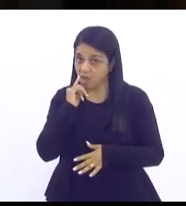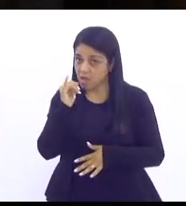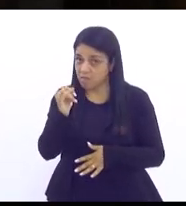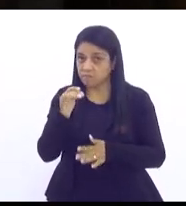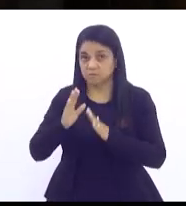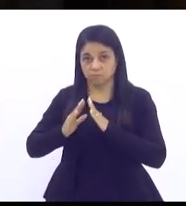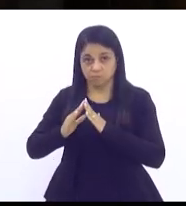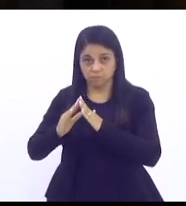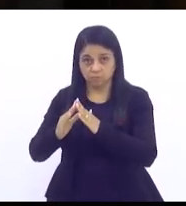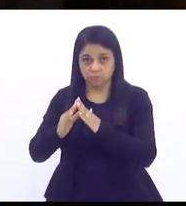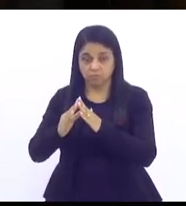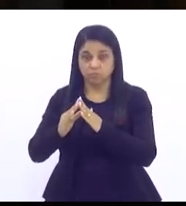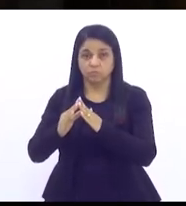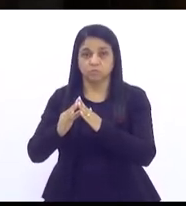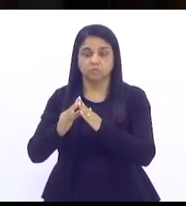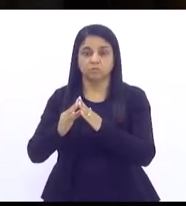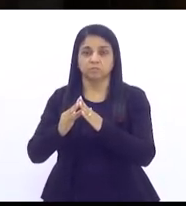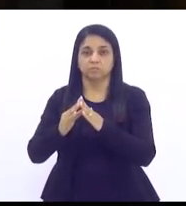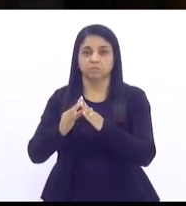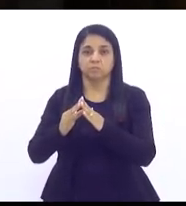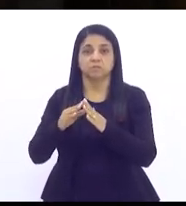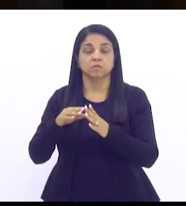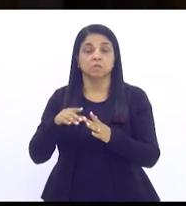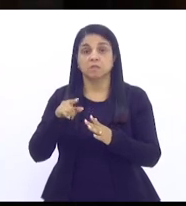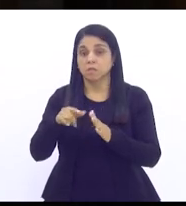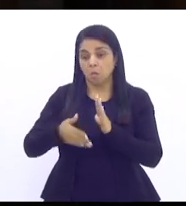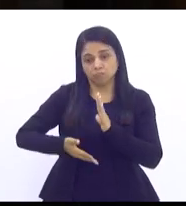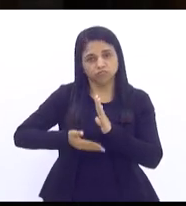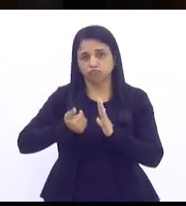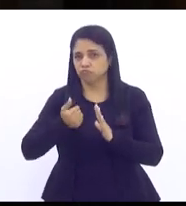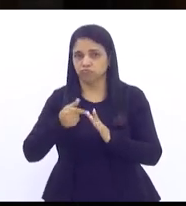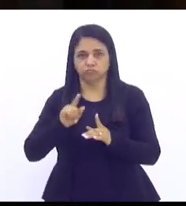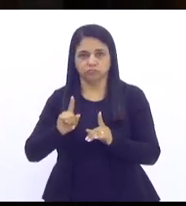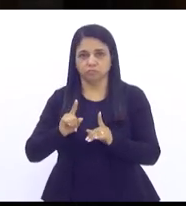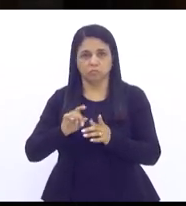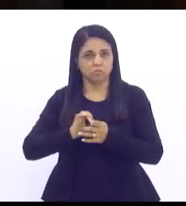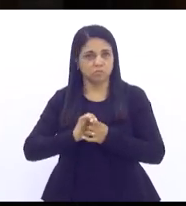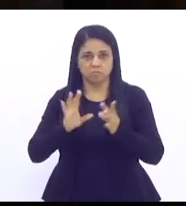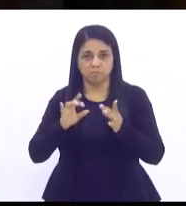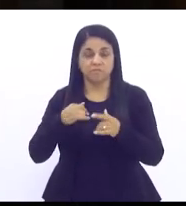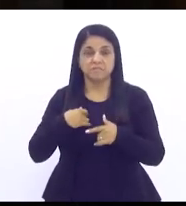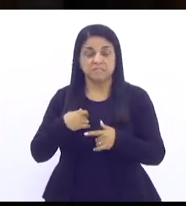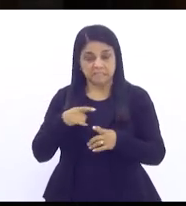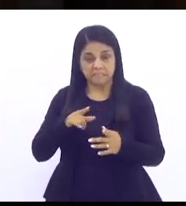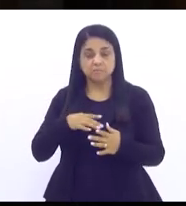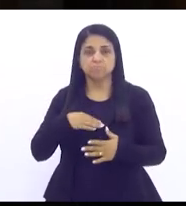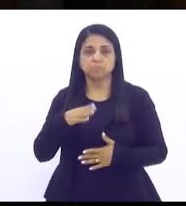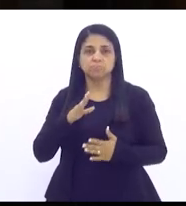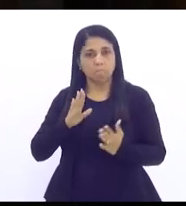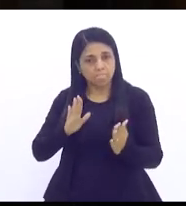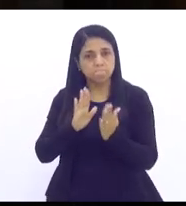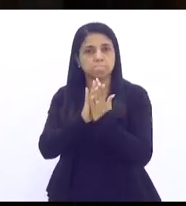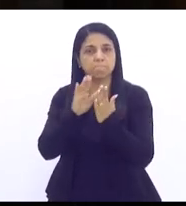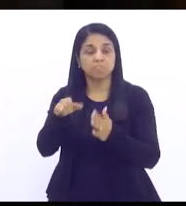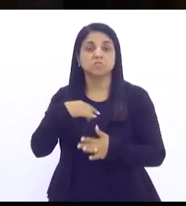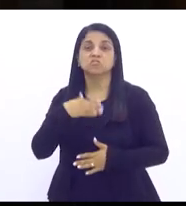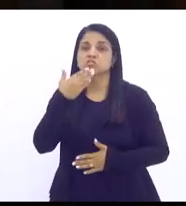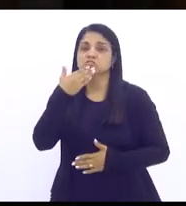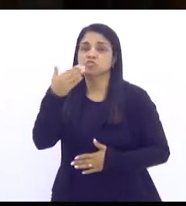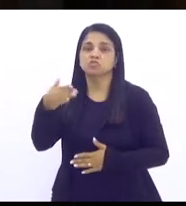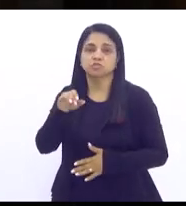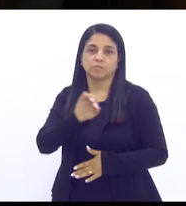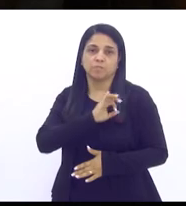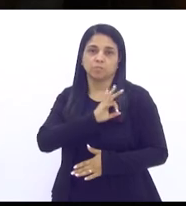moradores, não deixe tirar. Se peitarem, chama a polícia. Porque